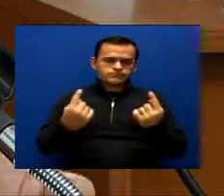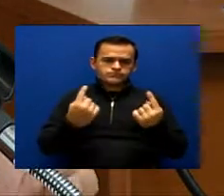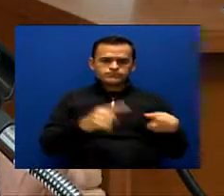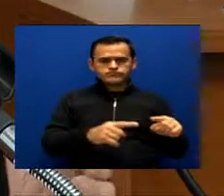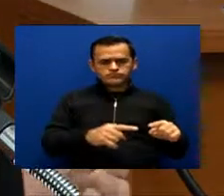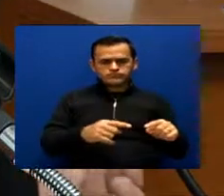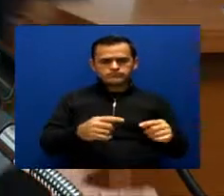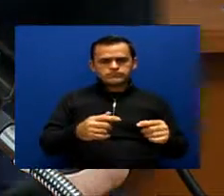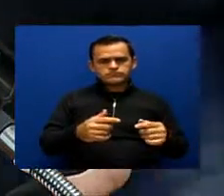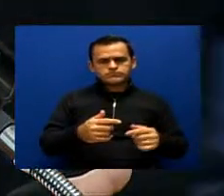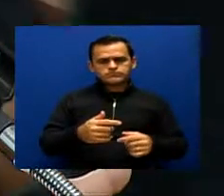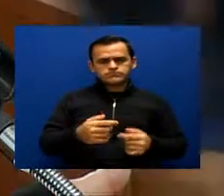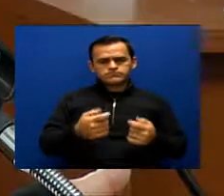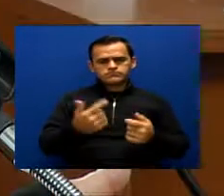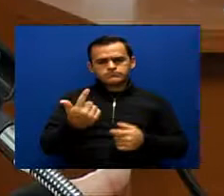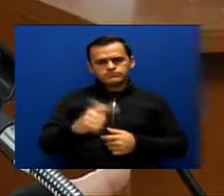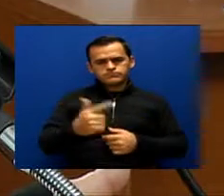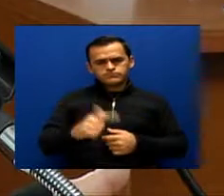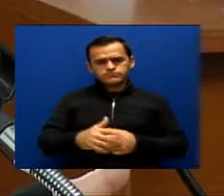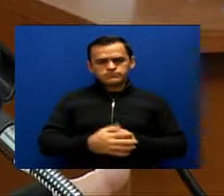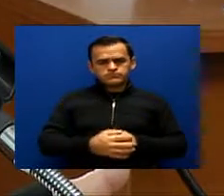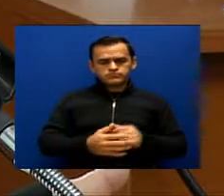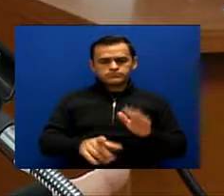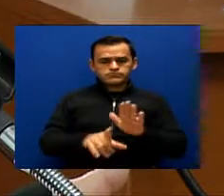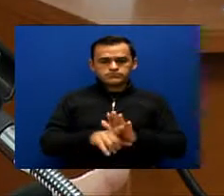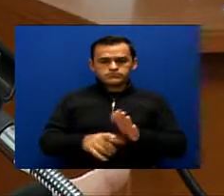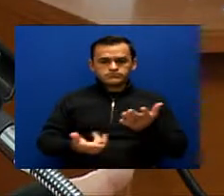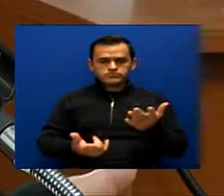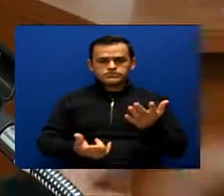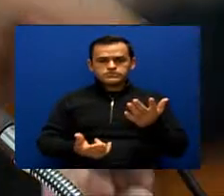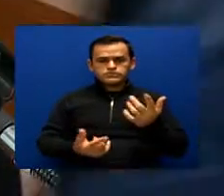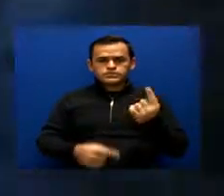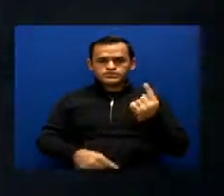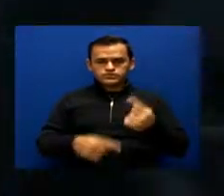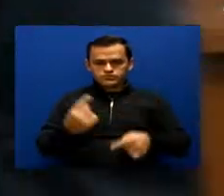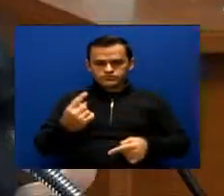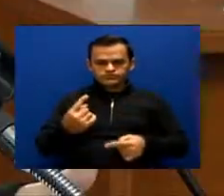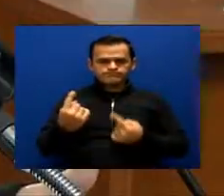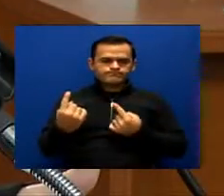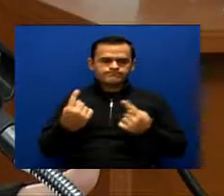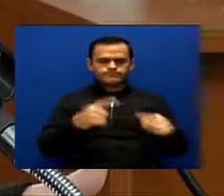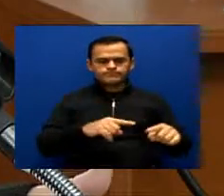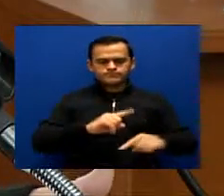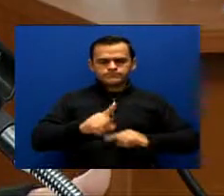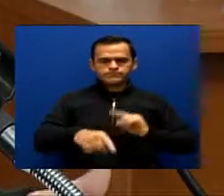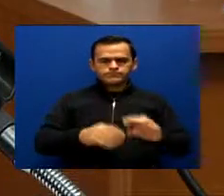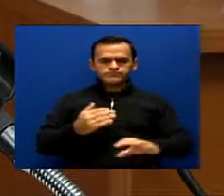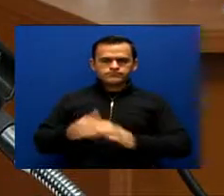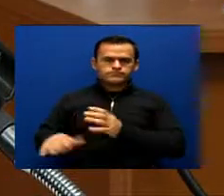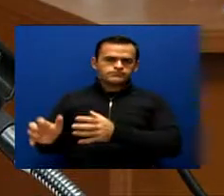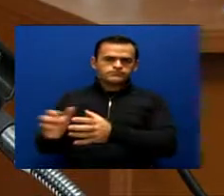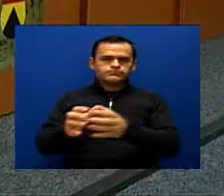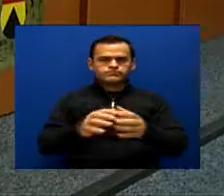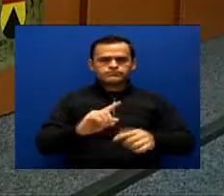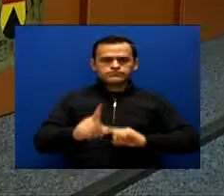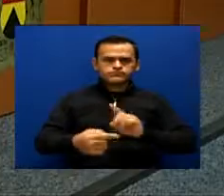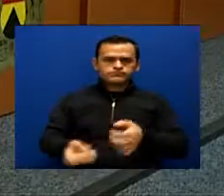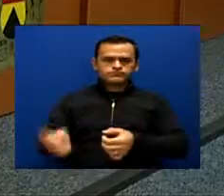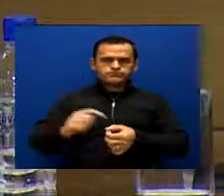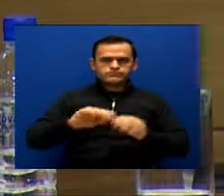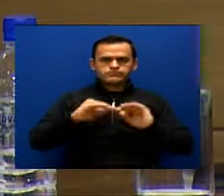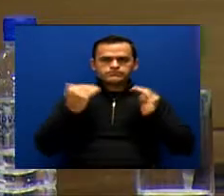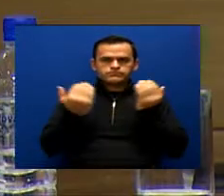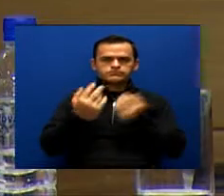vamos ter que votar contra a inconstitucionalidade para poder ir para as demais comissões e voltar ao plenário. Tá